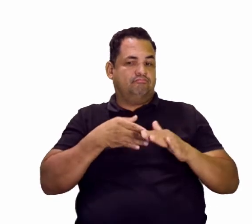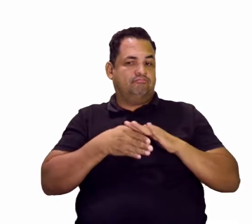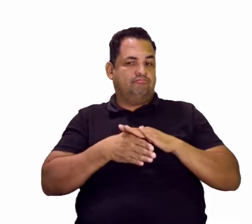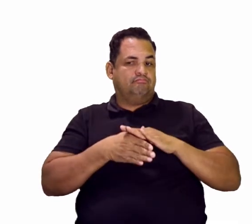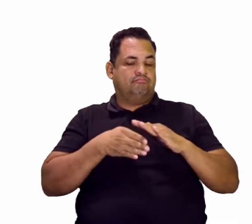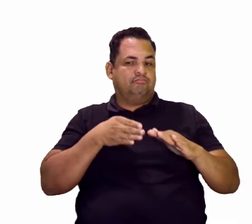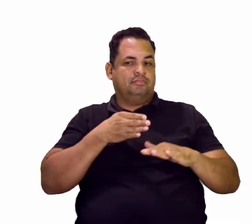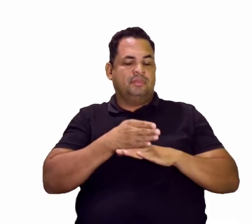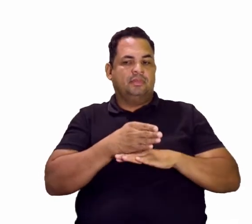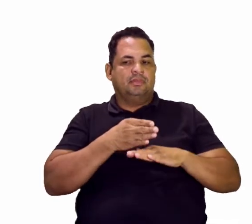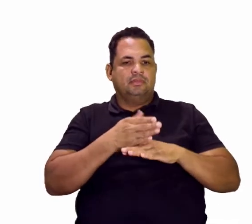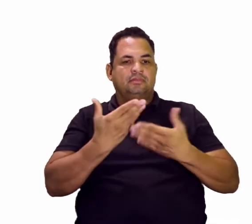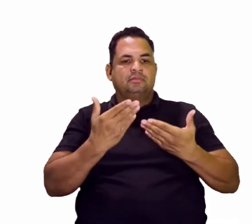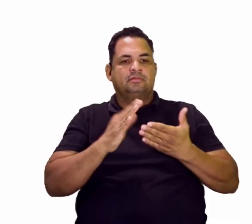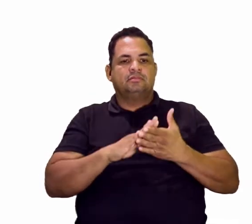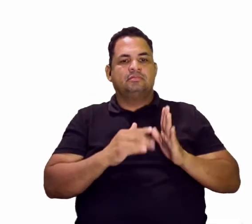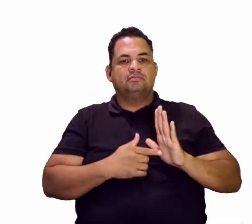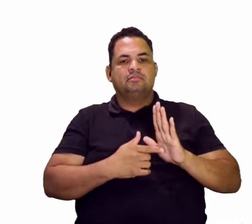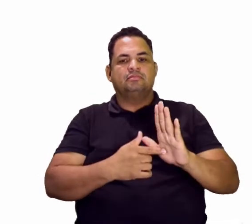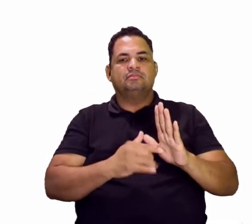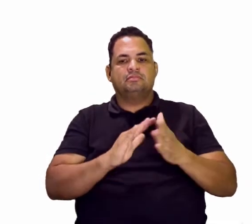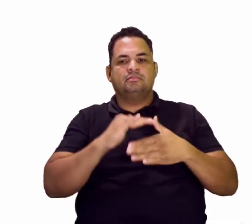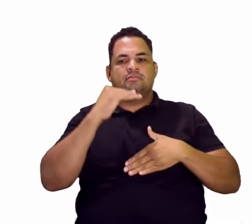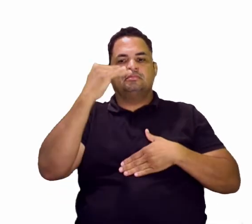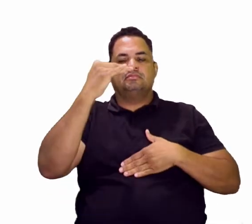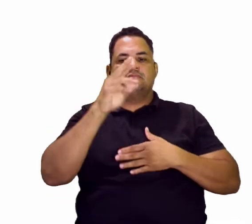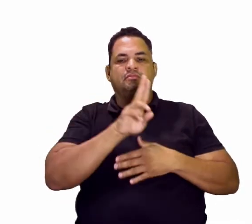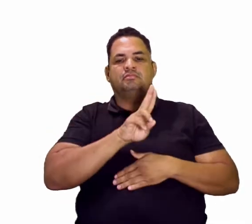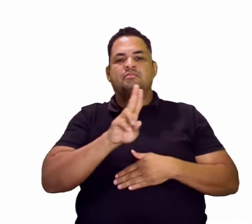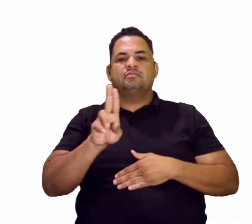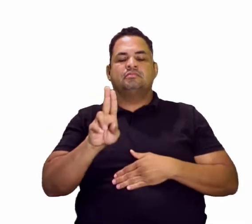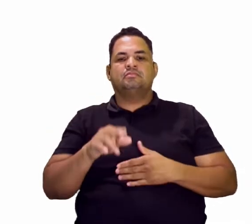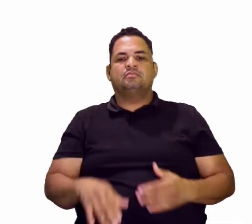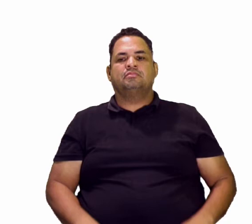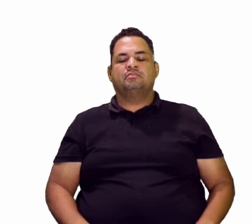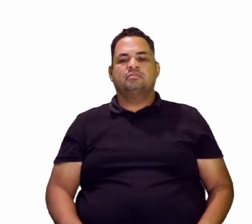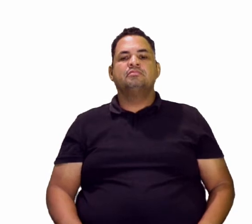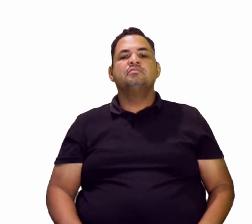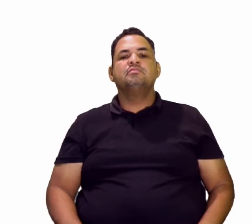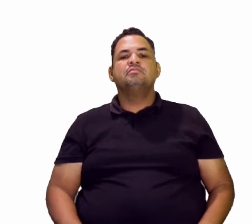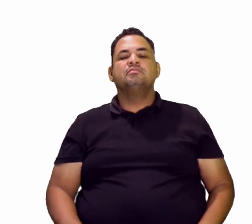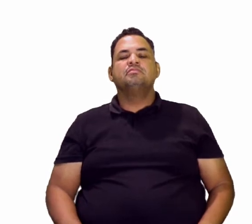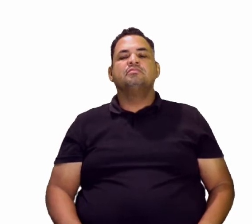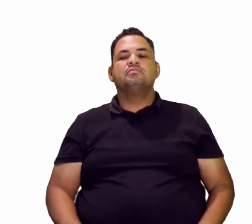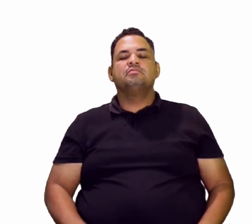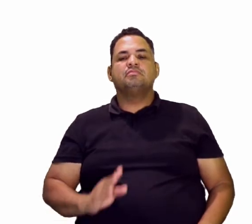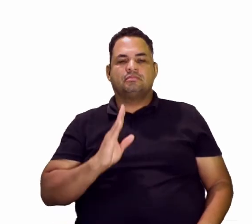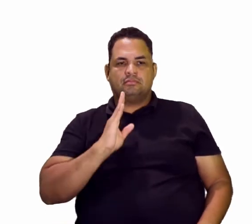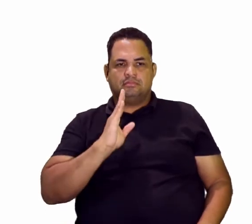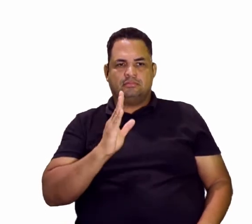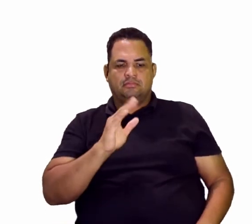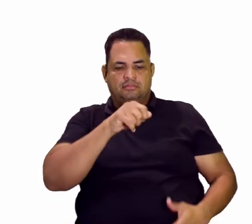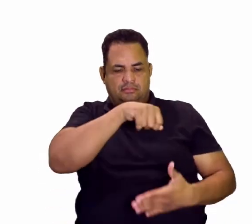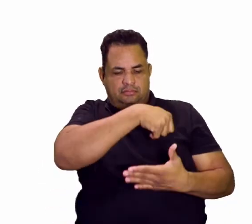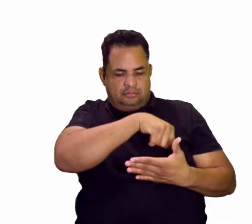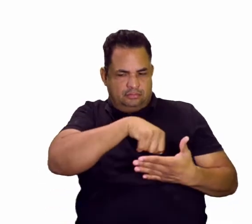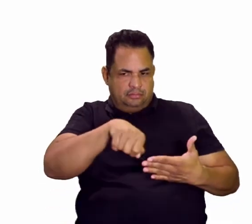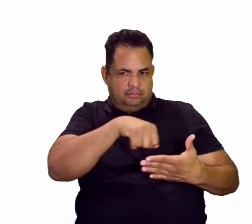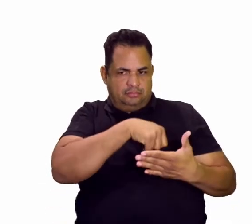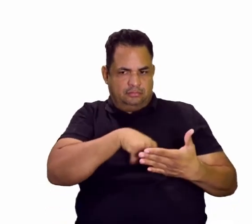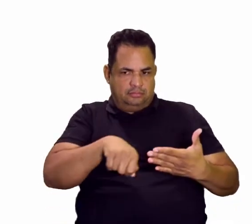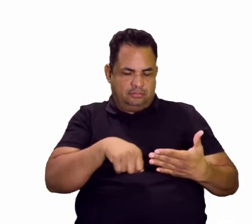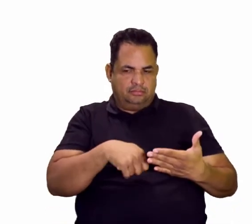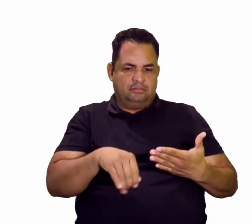Em consideração ao apresentado acima, eles são chamados de, como você já notou aí no cantinho do